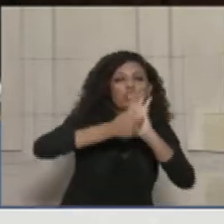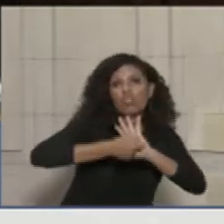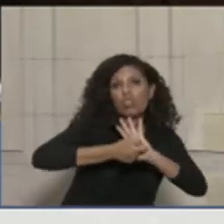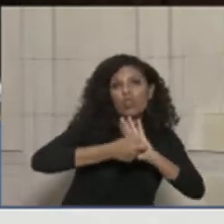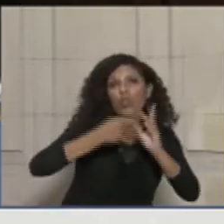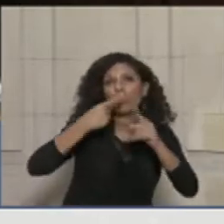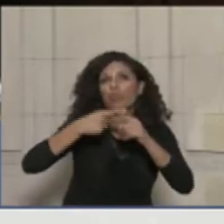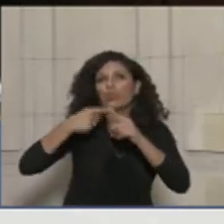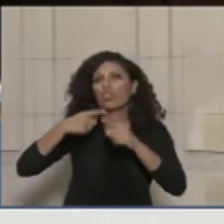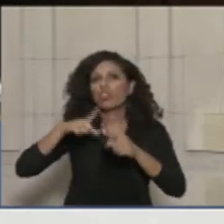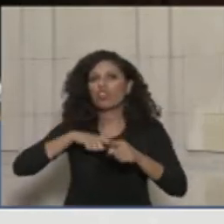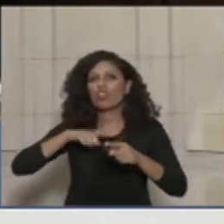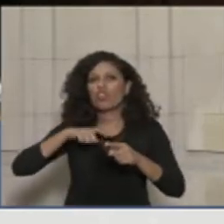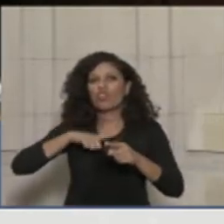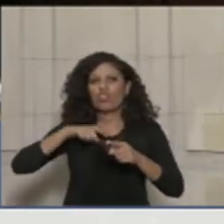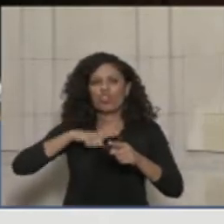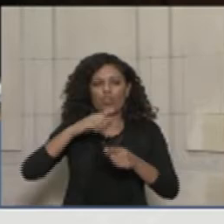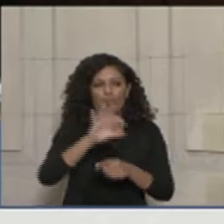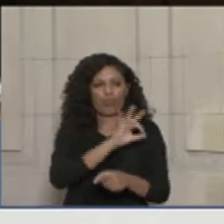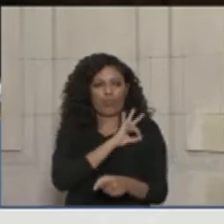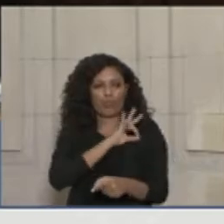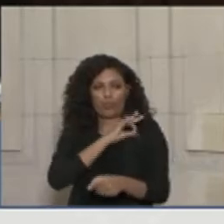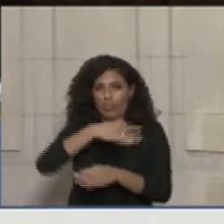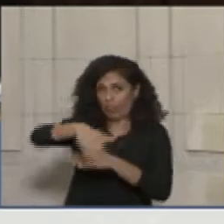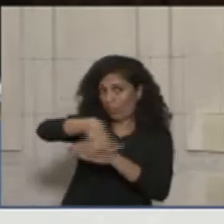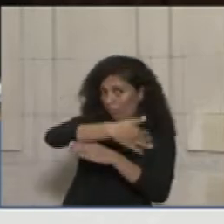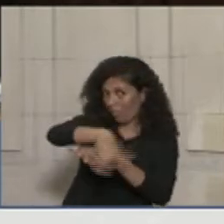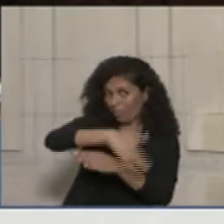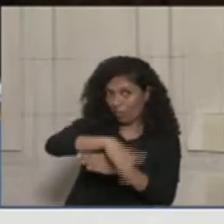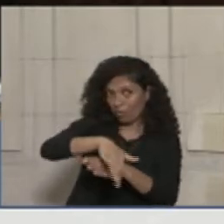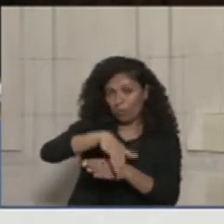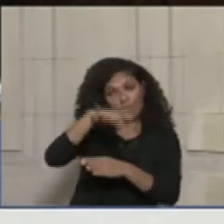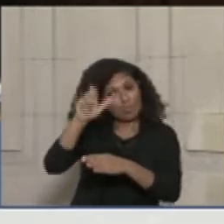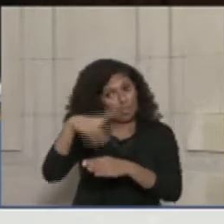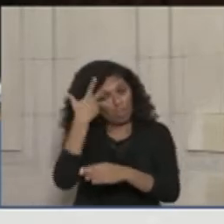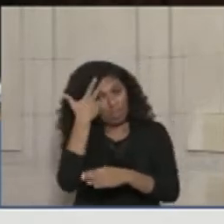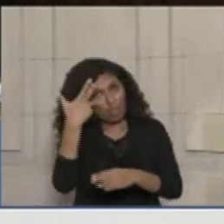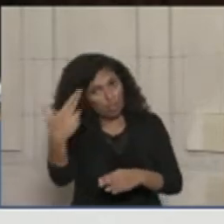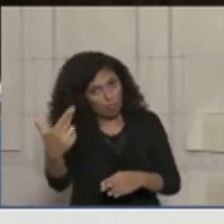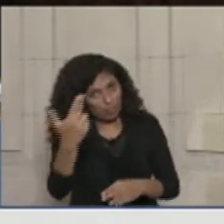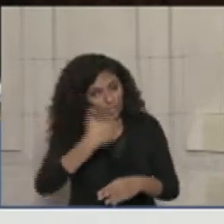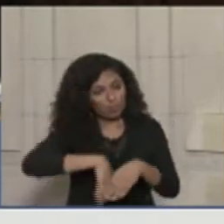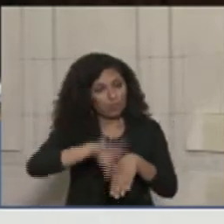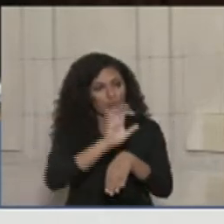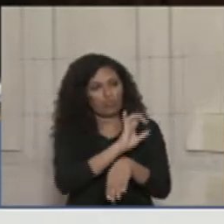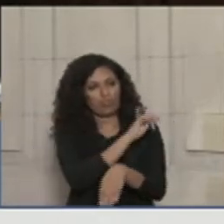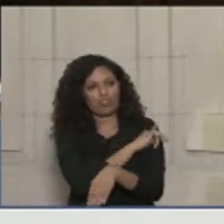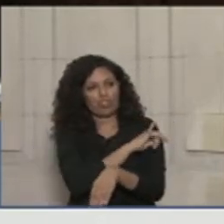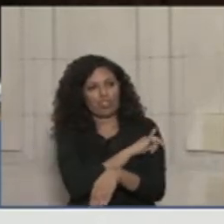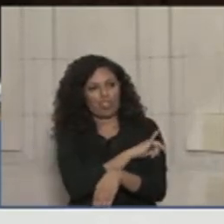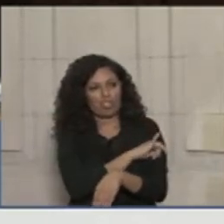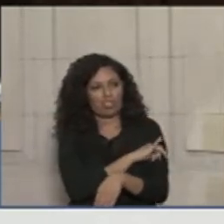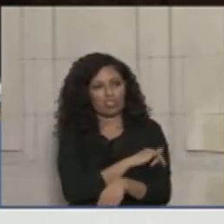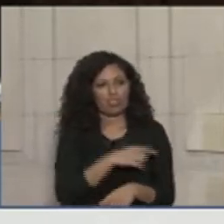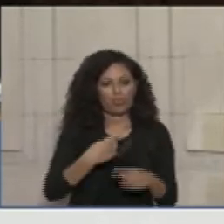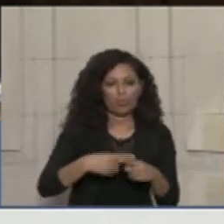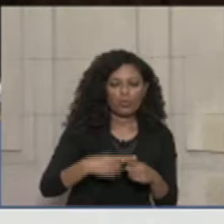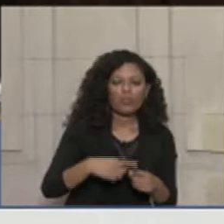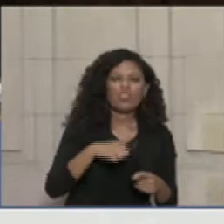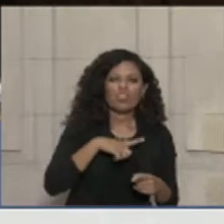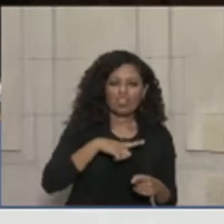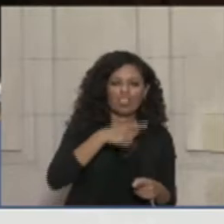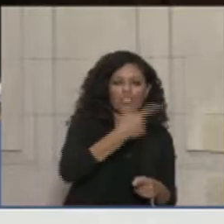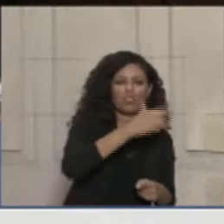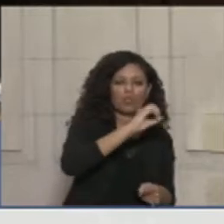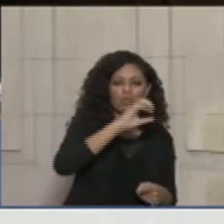tendo operação policial, o que não é uma exceção no nosso estado. Afinal, se a gente pega os 200 dias letivos do